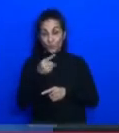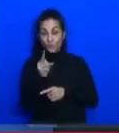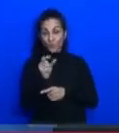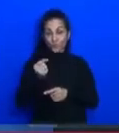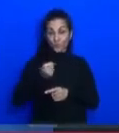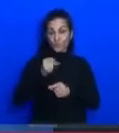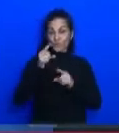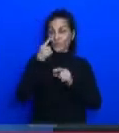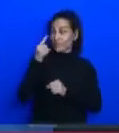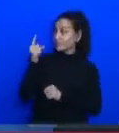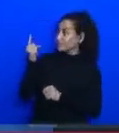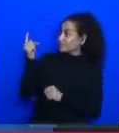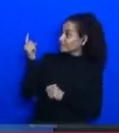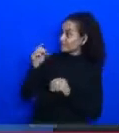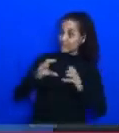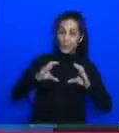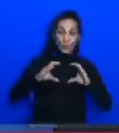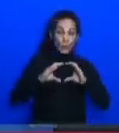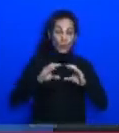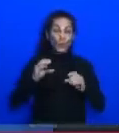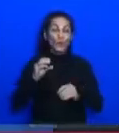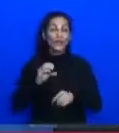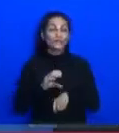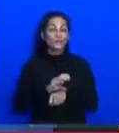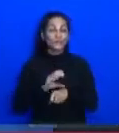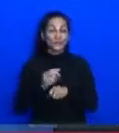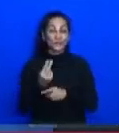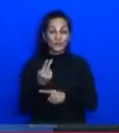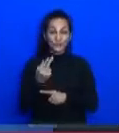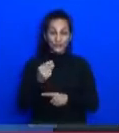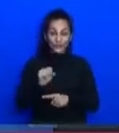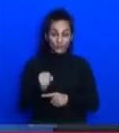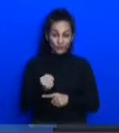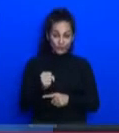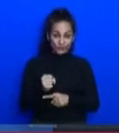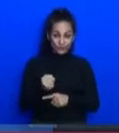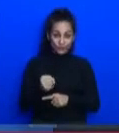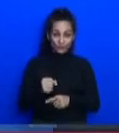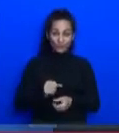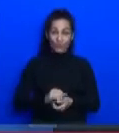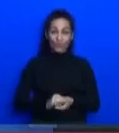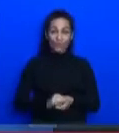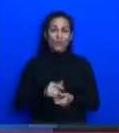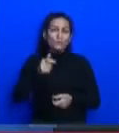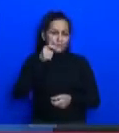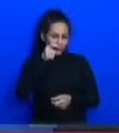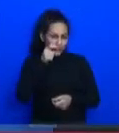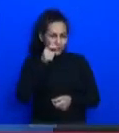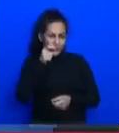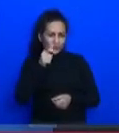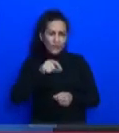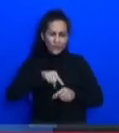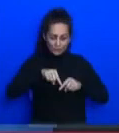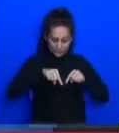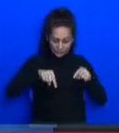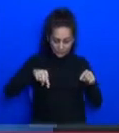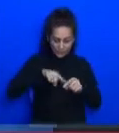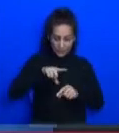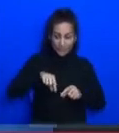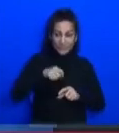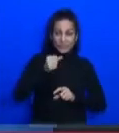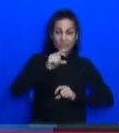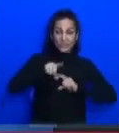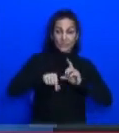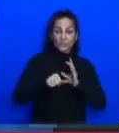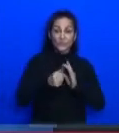último número está na tela, bola cinza, 28. Cinza número 28, vamos conferir? As 6 dezenas